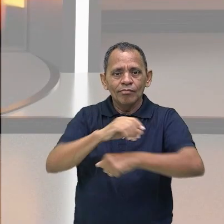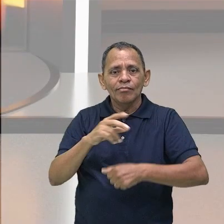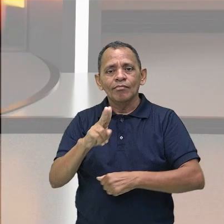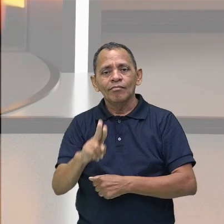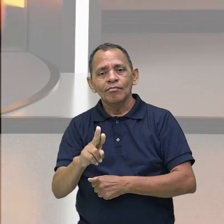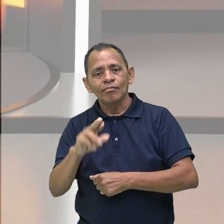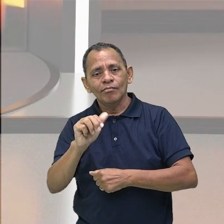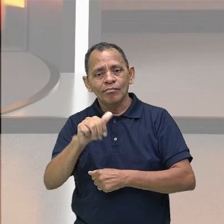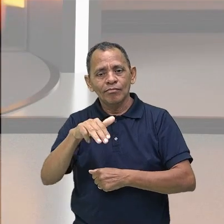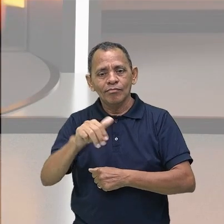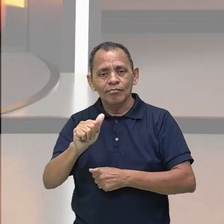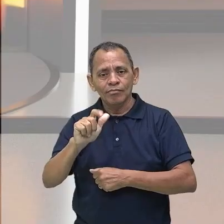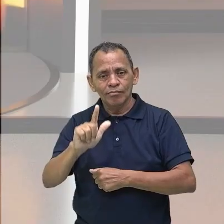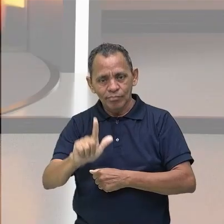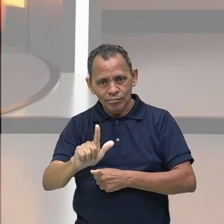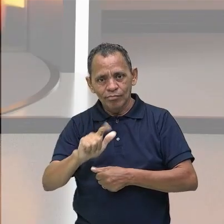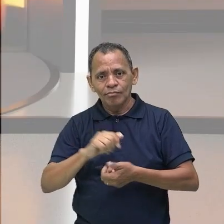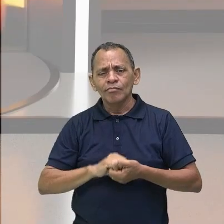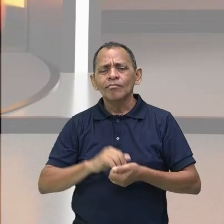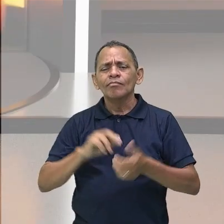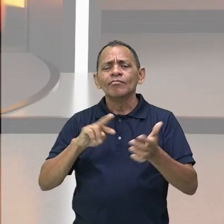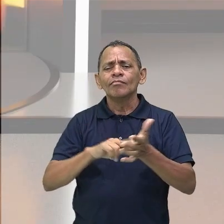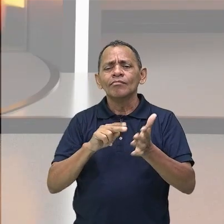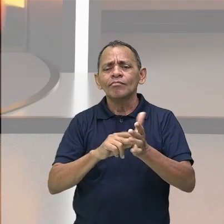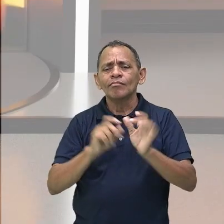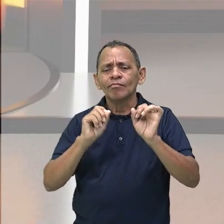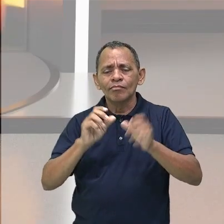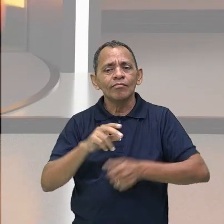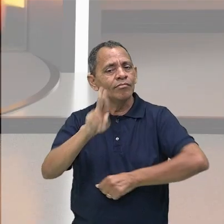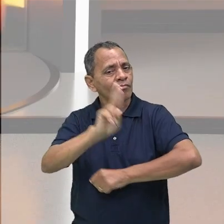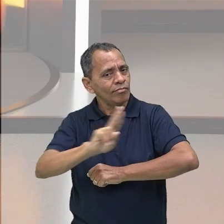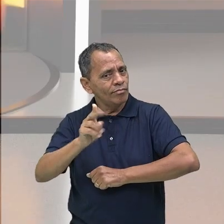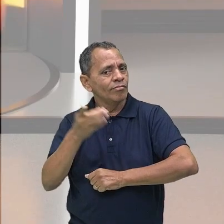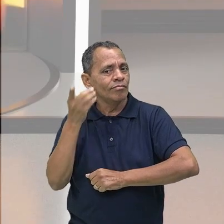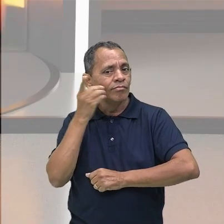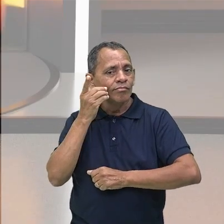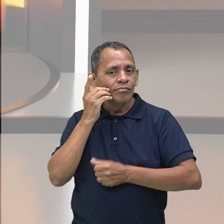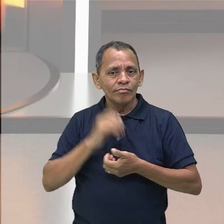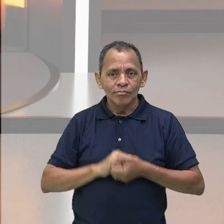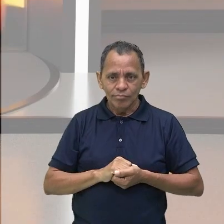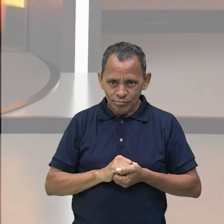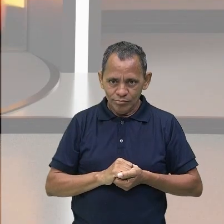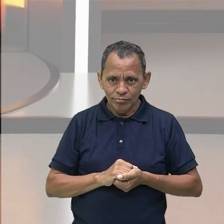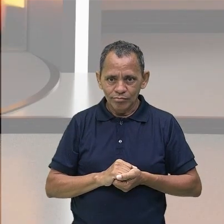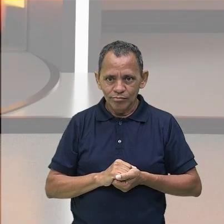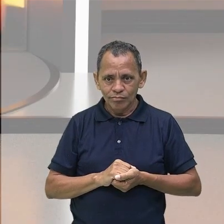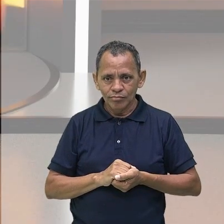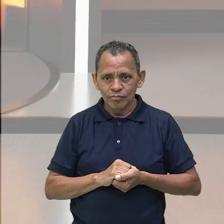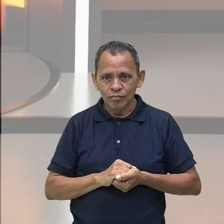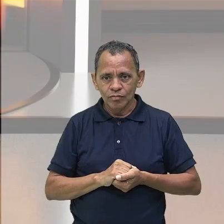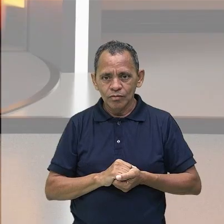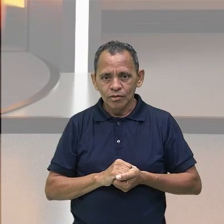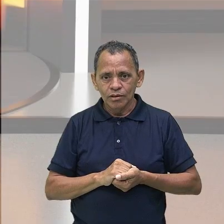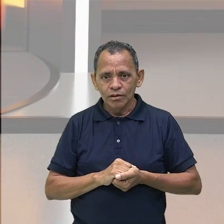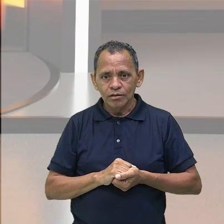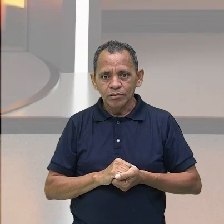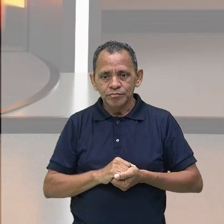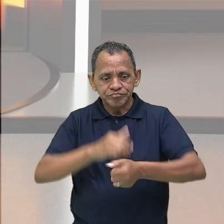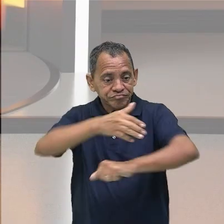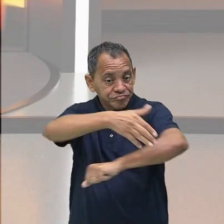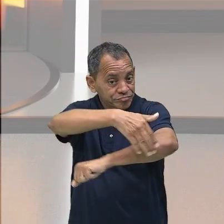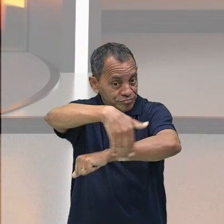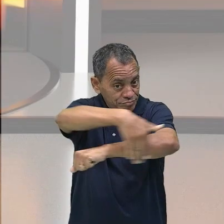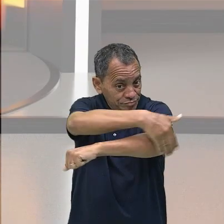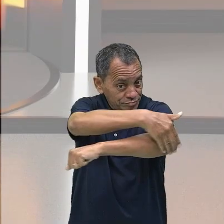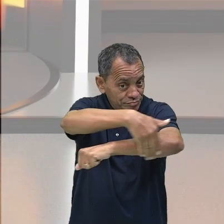gente observa muito, né, que a gente acaba utilizando no dia a dia. O ramal, gente, vai ser ali uma via, tá